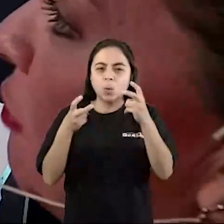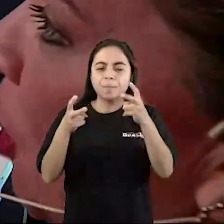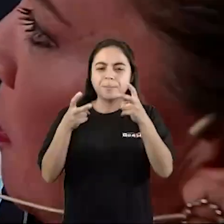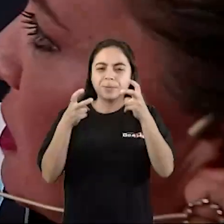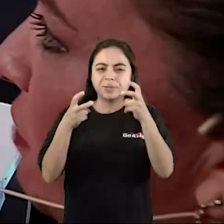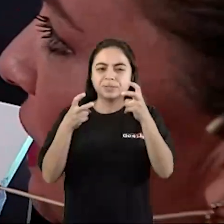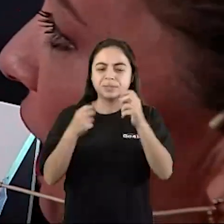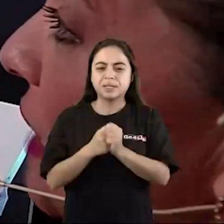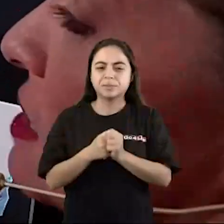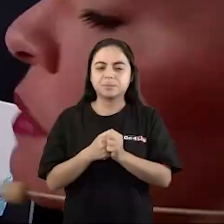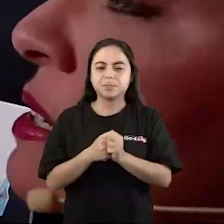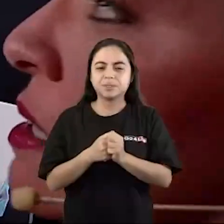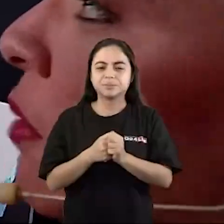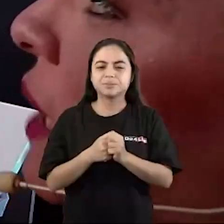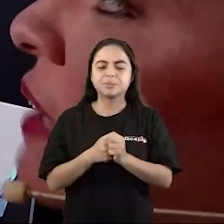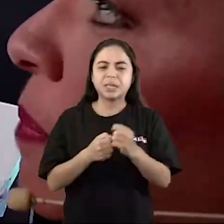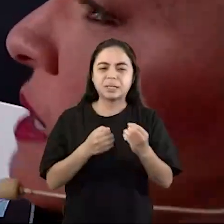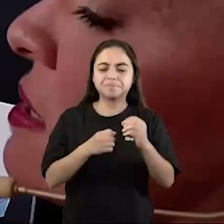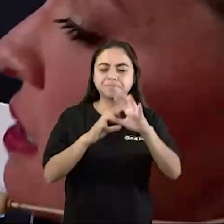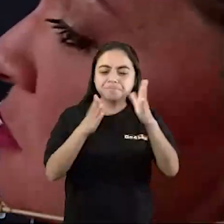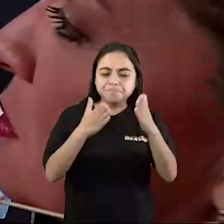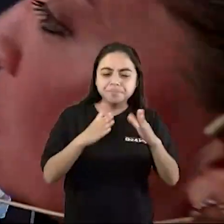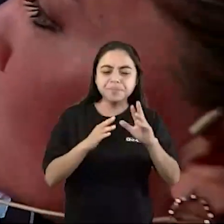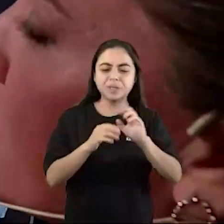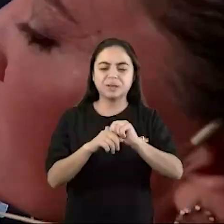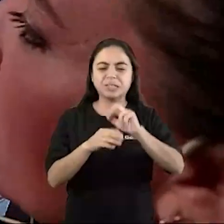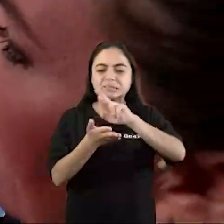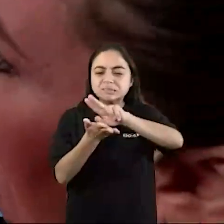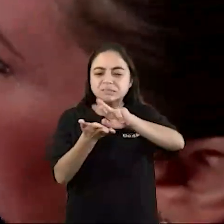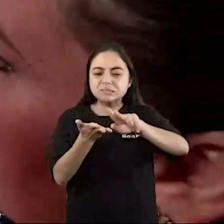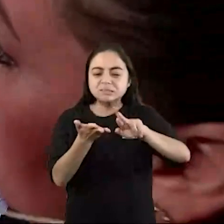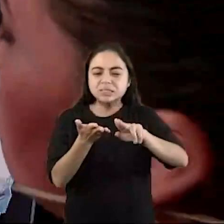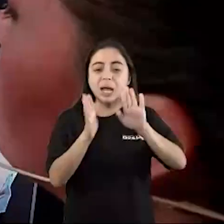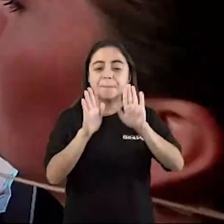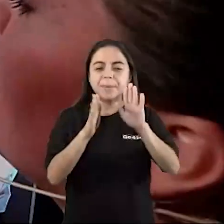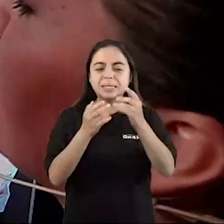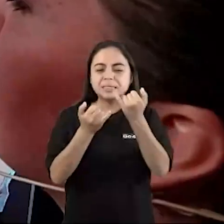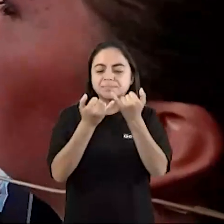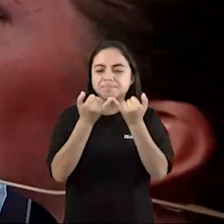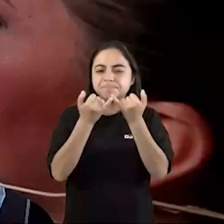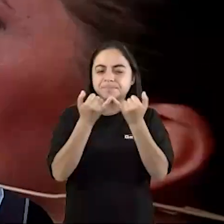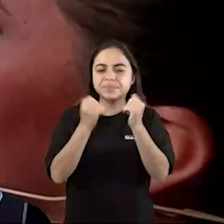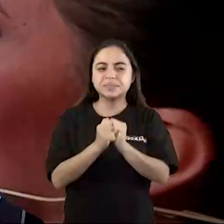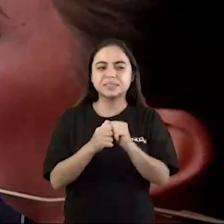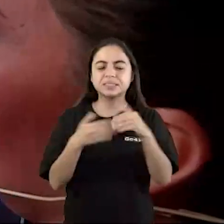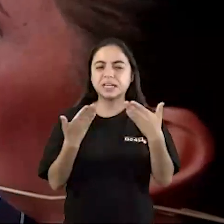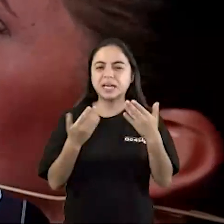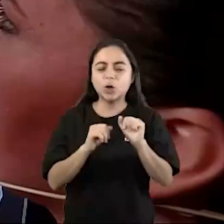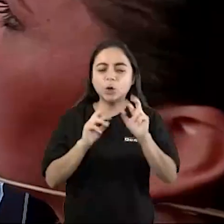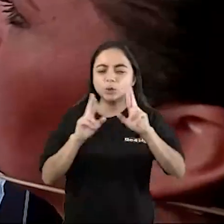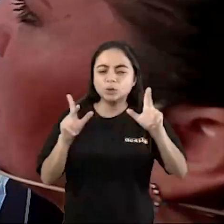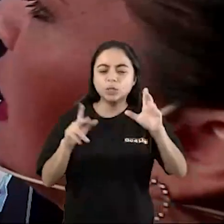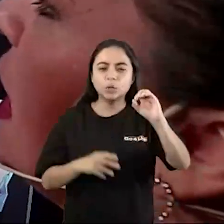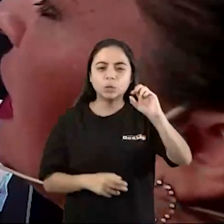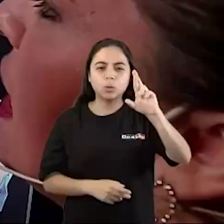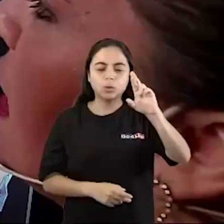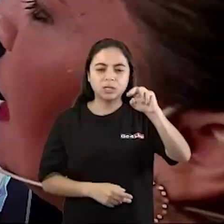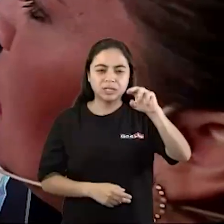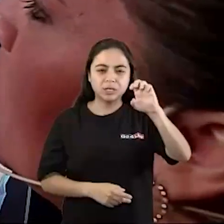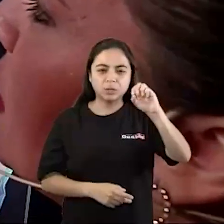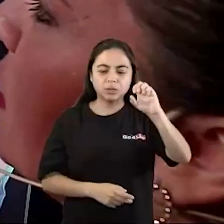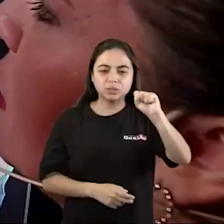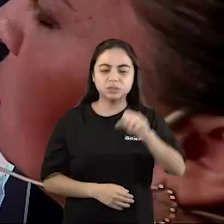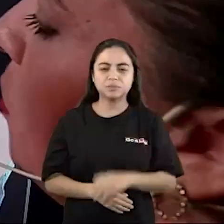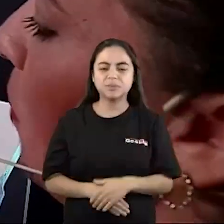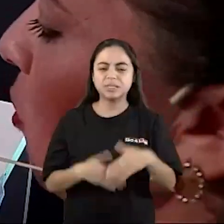têm formas variadas, mas são até parecidas, porque são todos corneócitos. Isso não é debris, gente, isso é corneócito. E